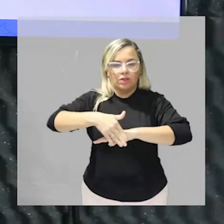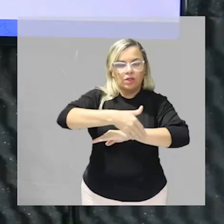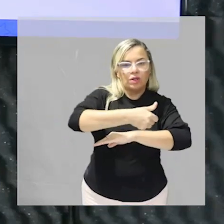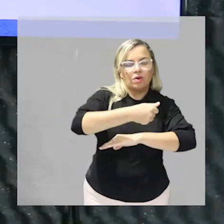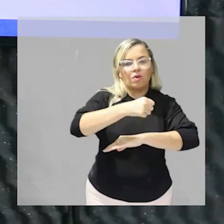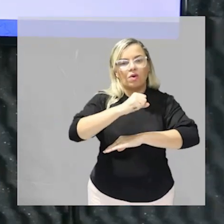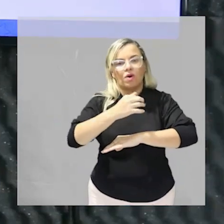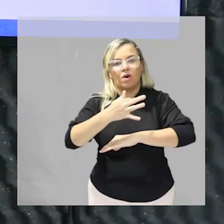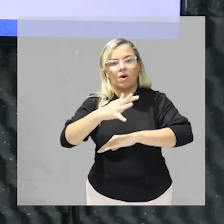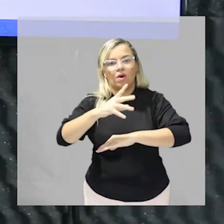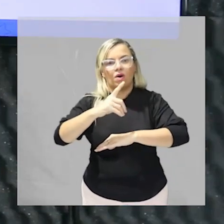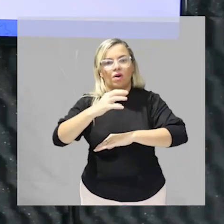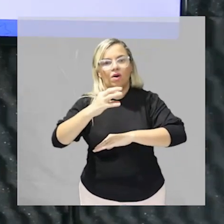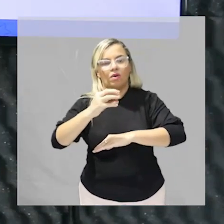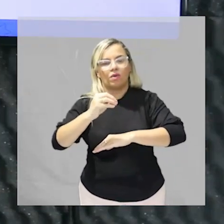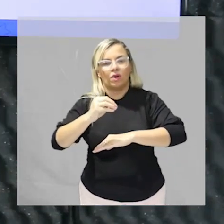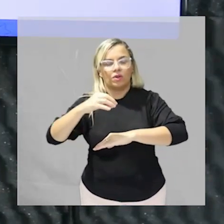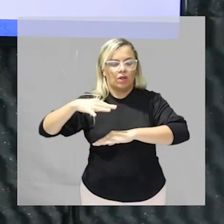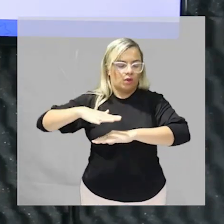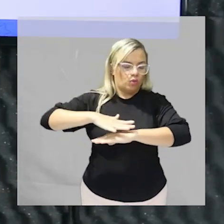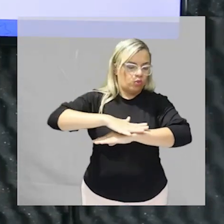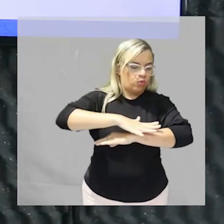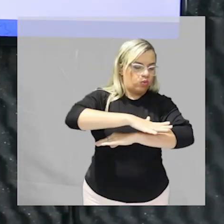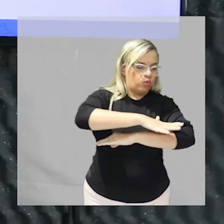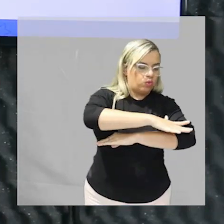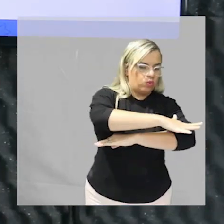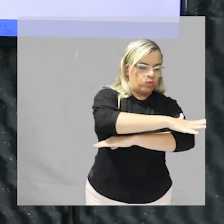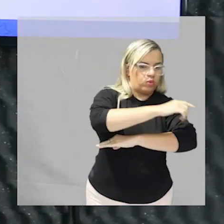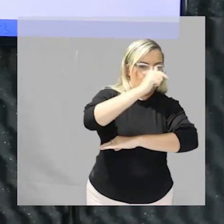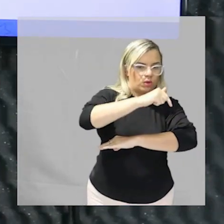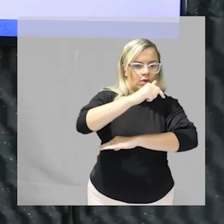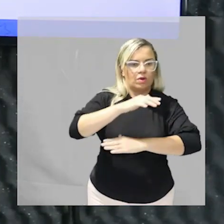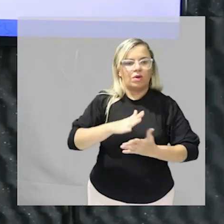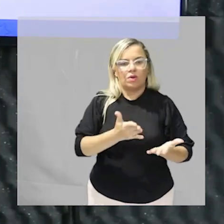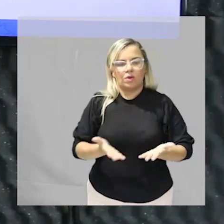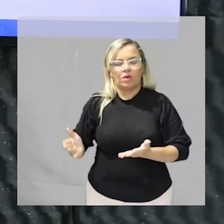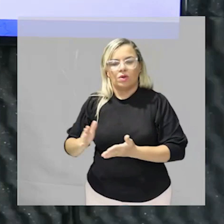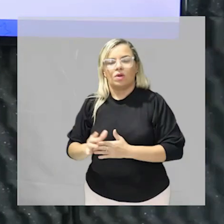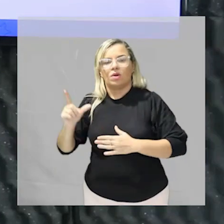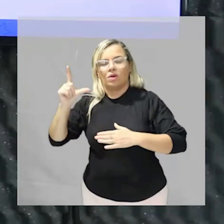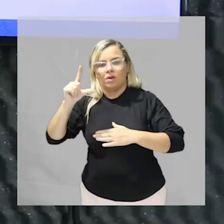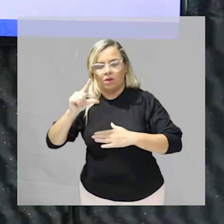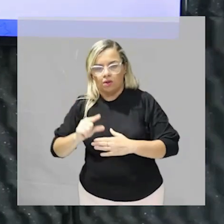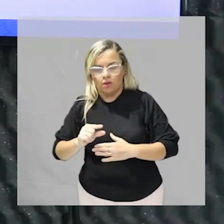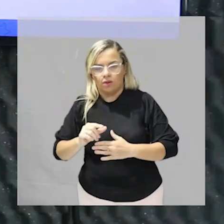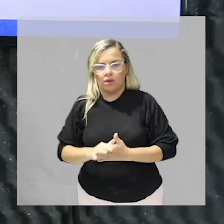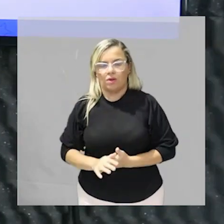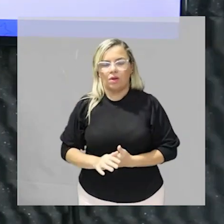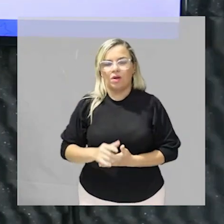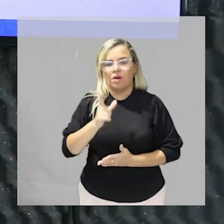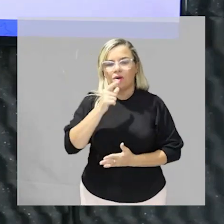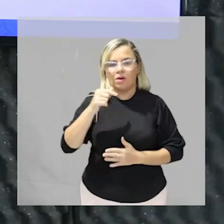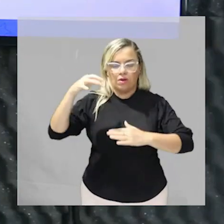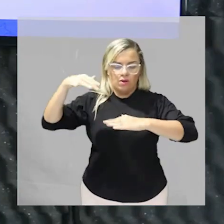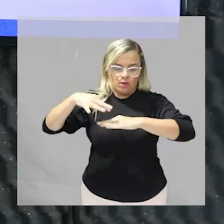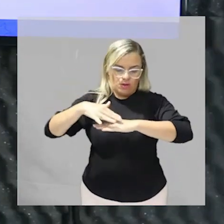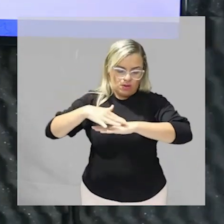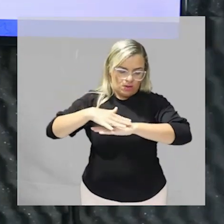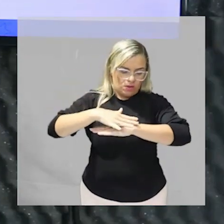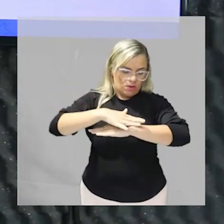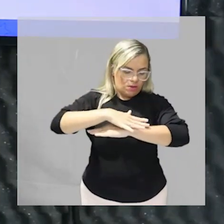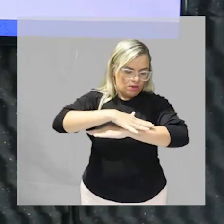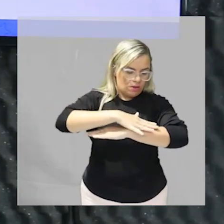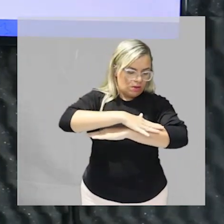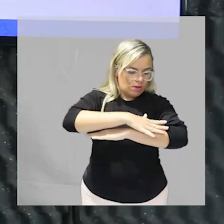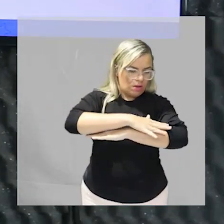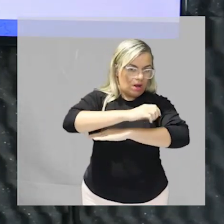Então, quanto mais asfalto e mais concreto, mais impermeabilizado o solo fica, menos a água vai penetrar e, consequentemente, maiores